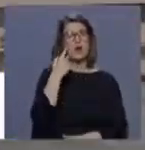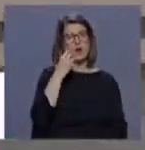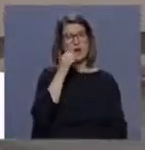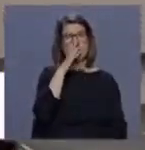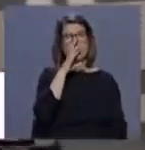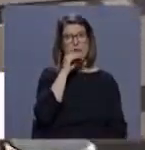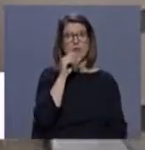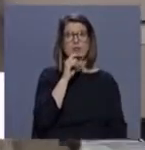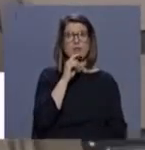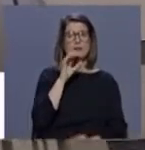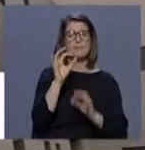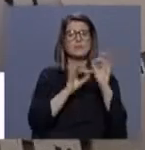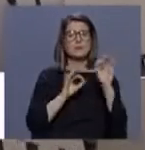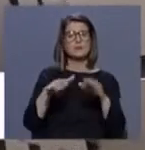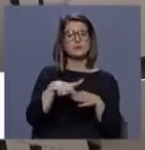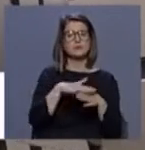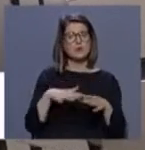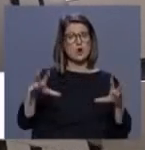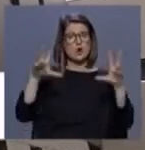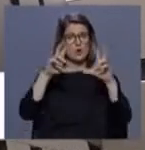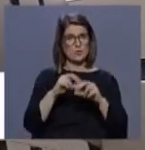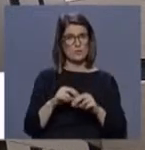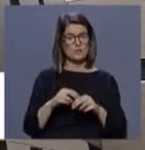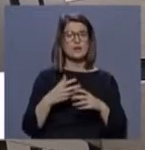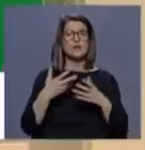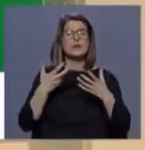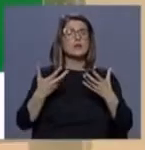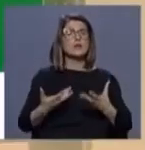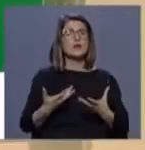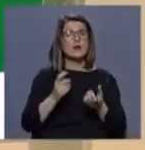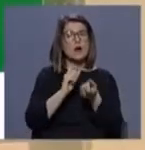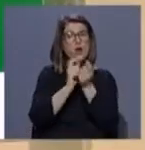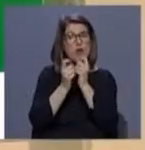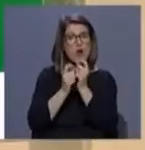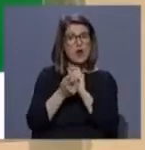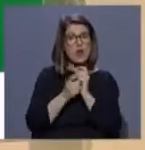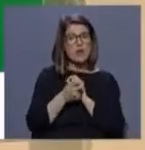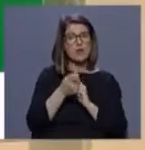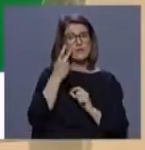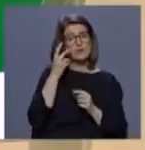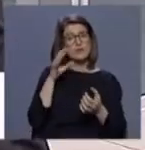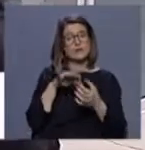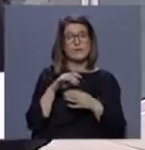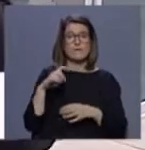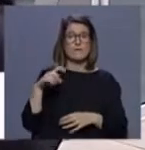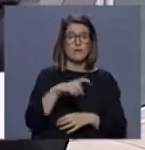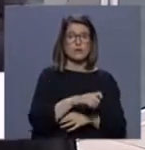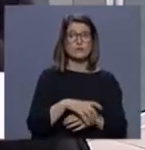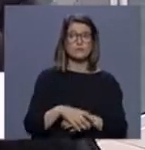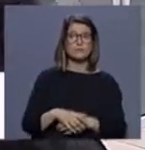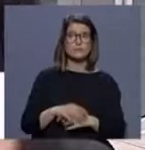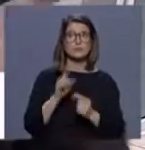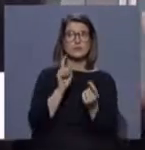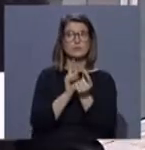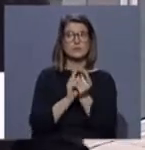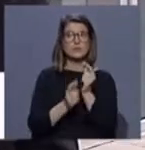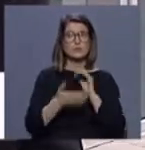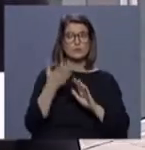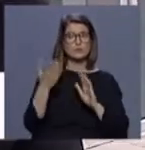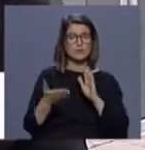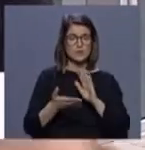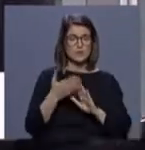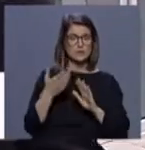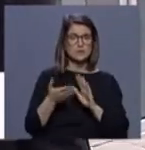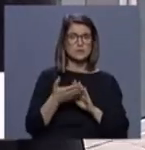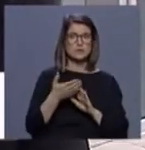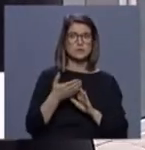para preparar novos cenários. Agora, resta ir adaptando a vida ao vírus. Ao nível do atendimento de urgência, temos o